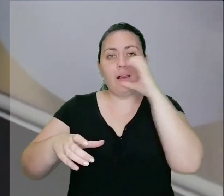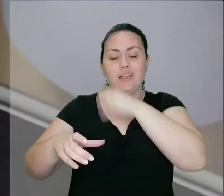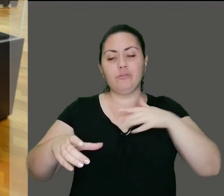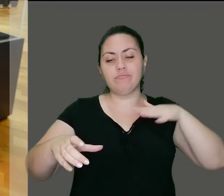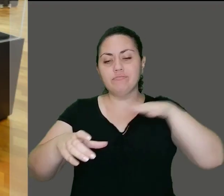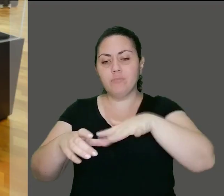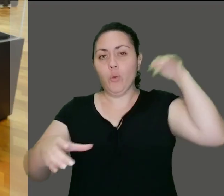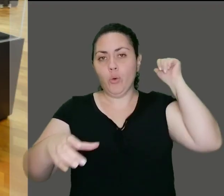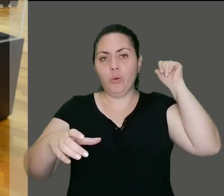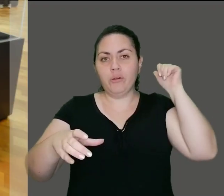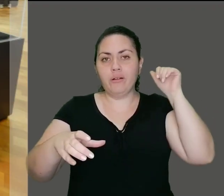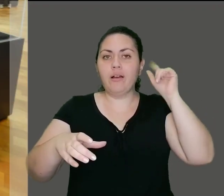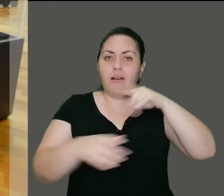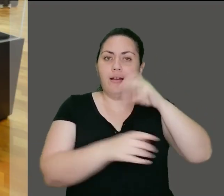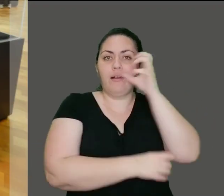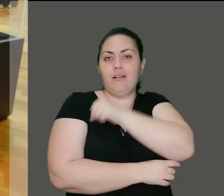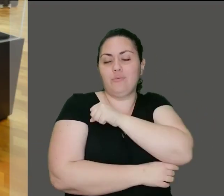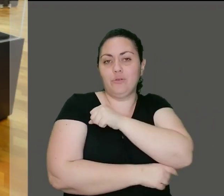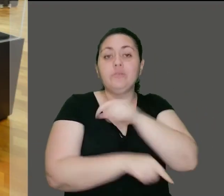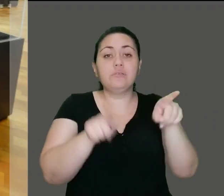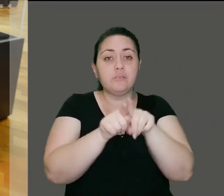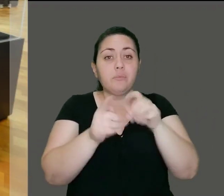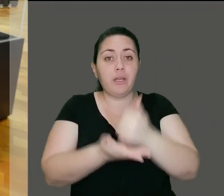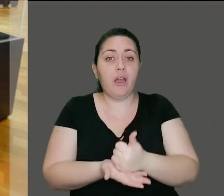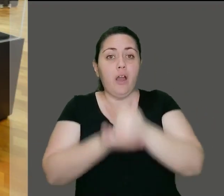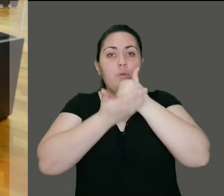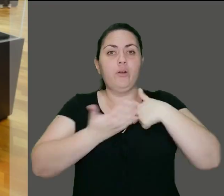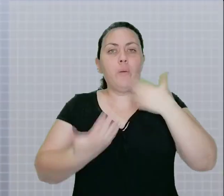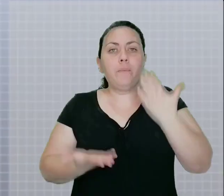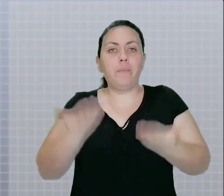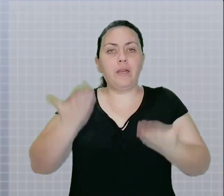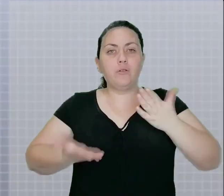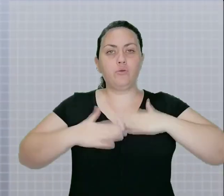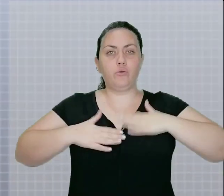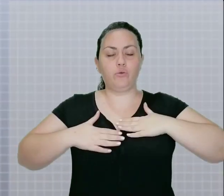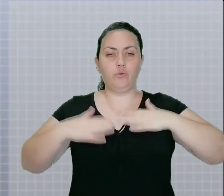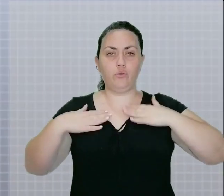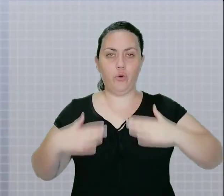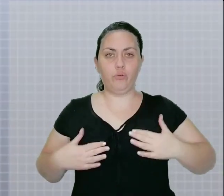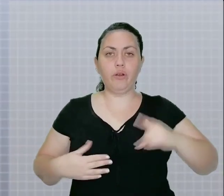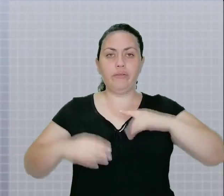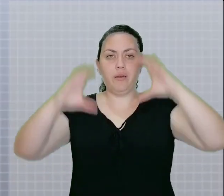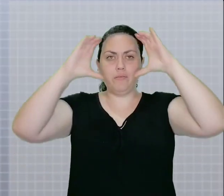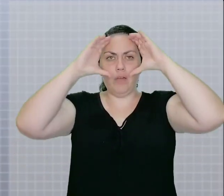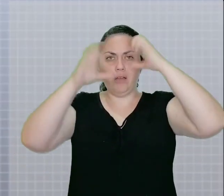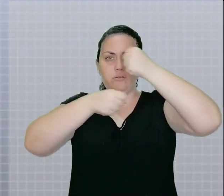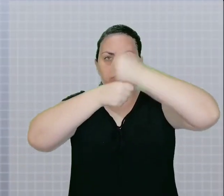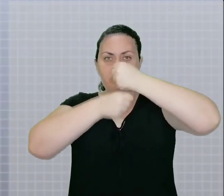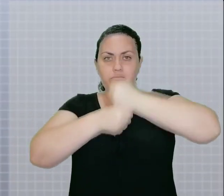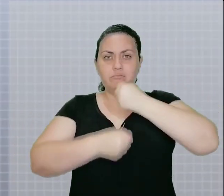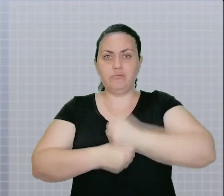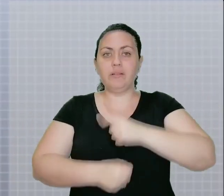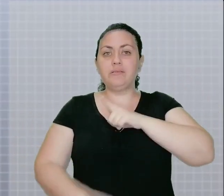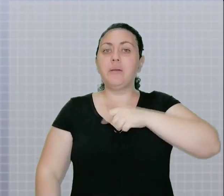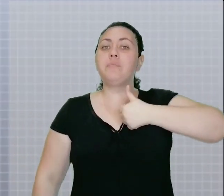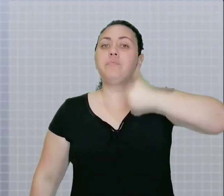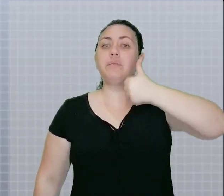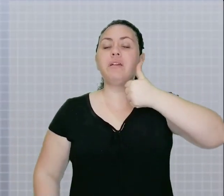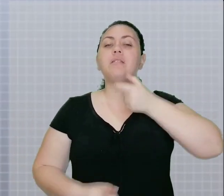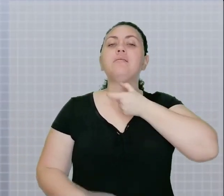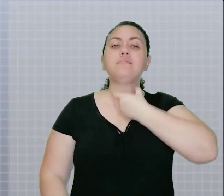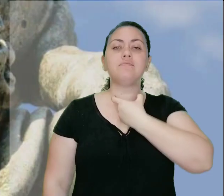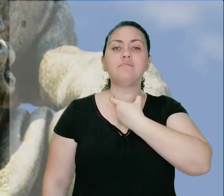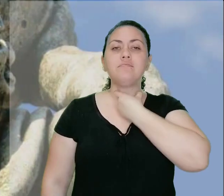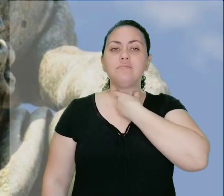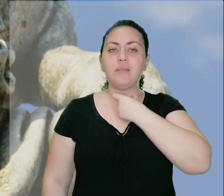quente. Além disso, ela sustenta o peso do nosso corpo. Ela se articula com a base do crânio através de sua primeira vértebra, conhecida como